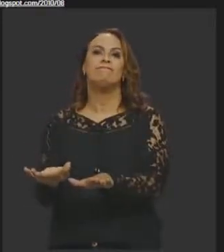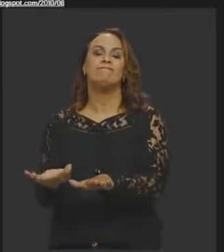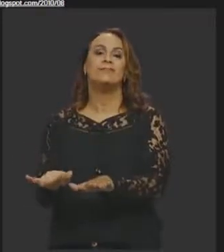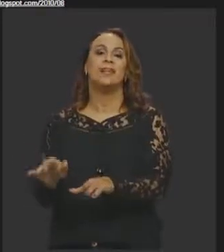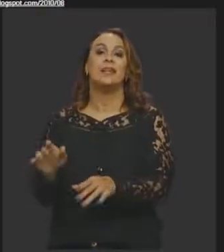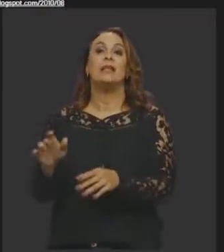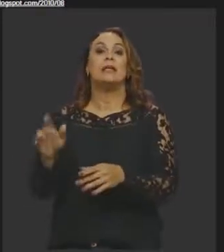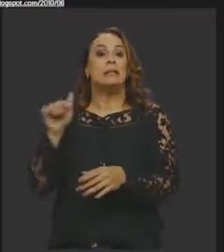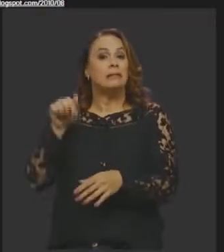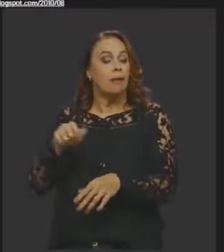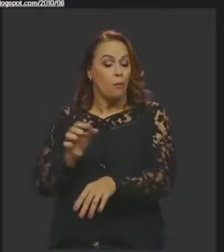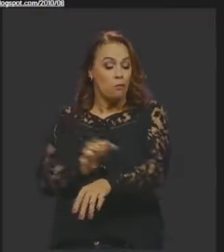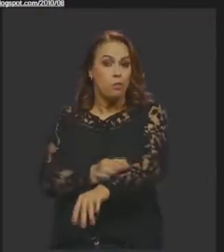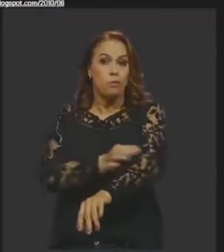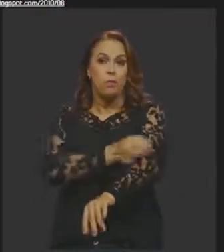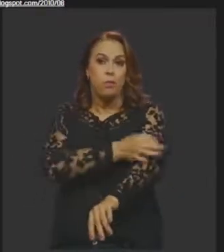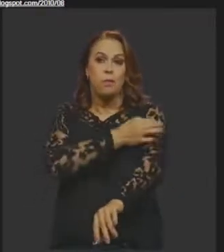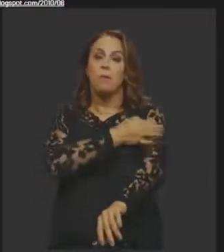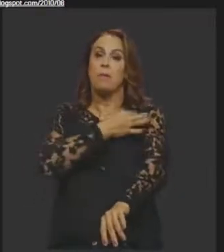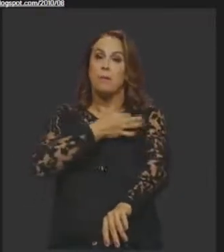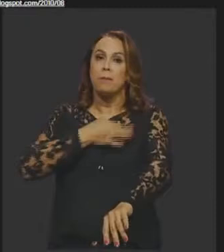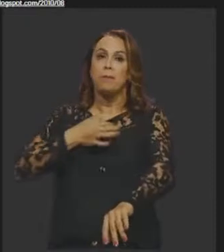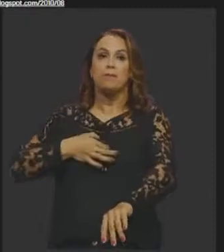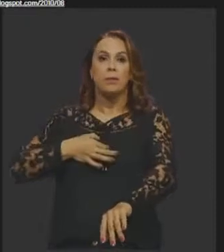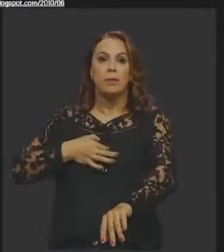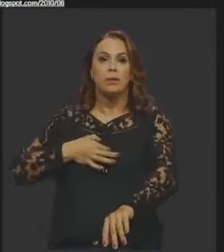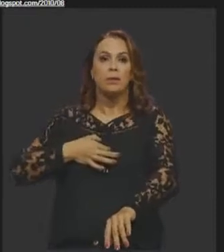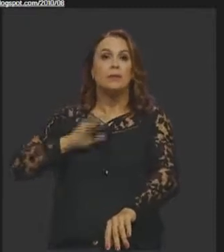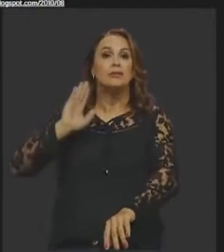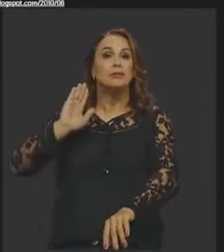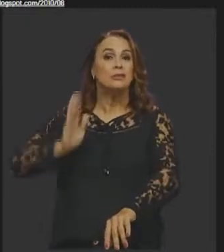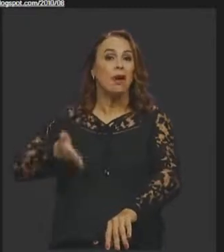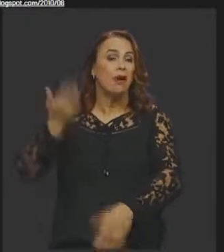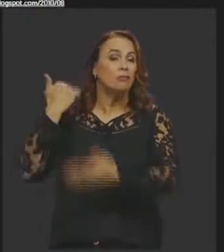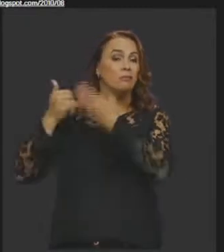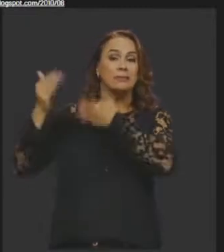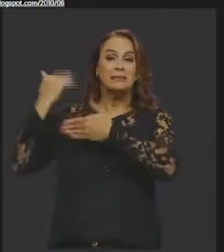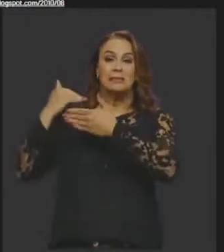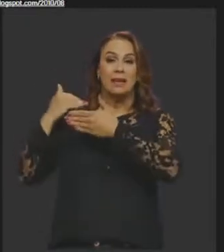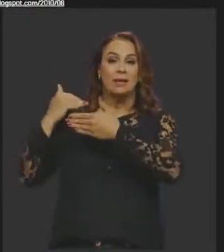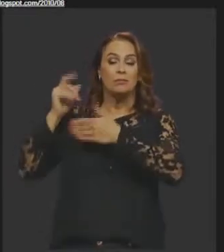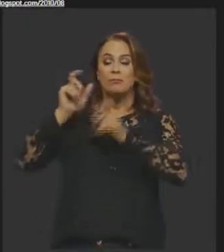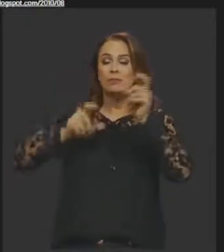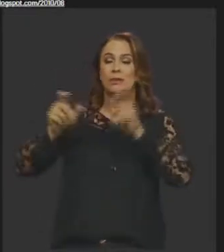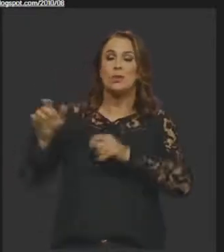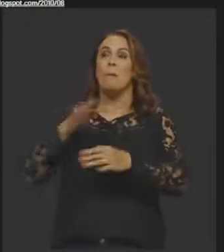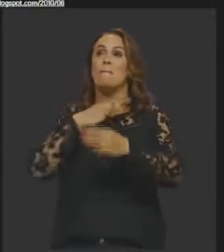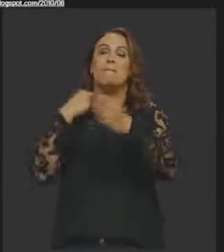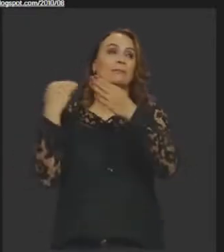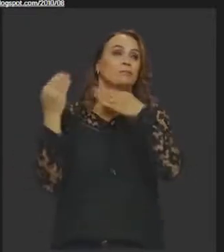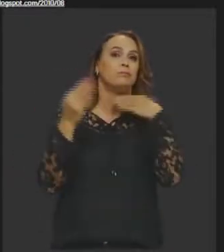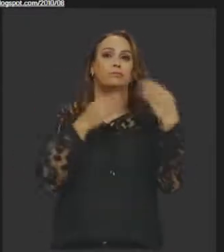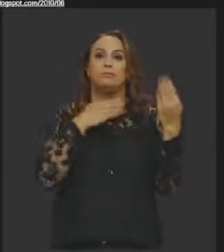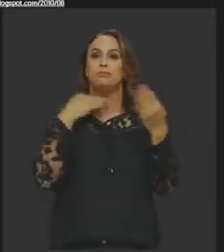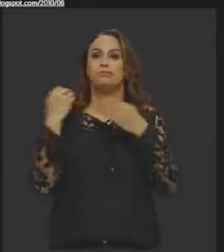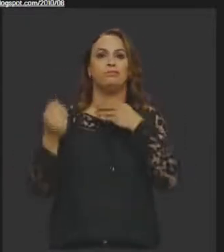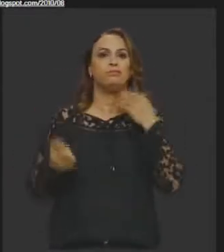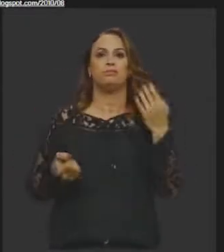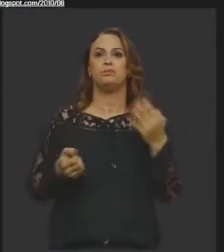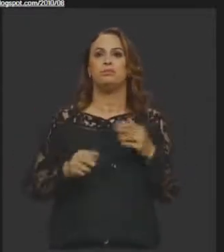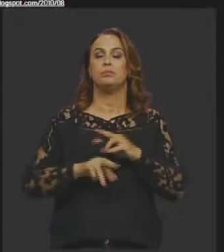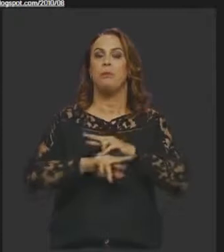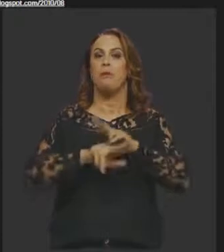atrás, responsável por muita morte, principalmente em crianças. E a doença ela já está